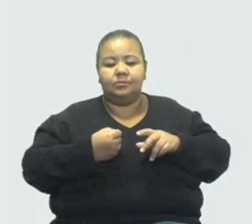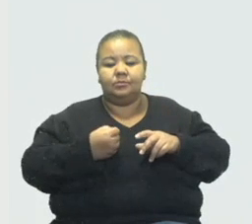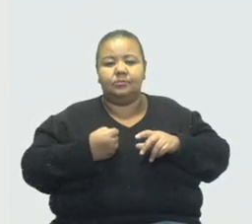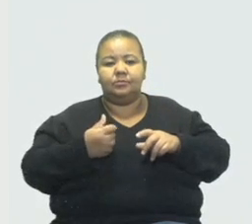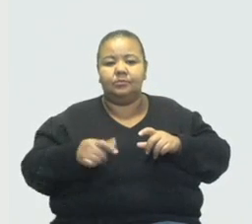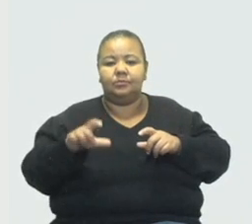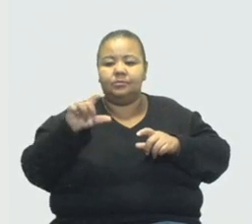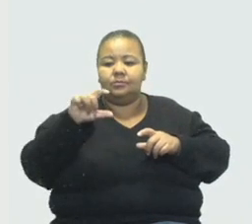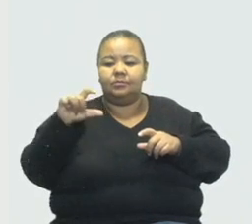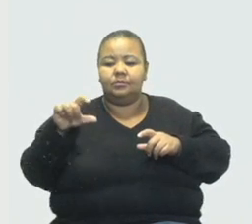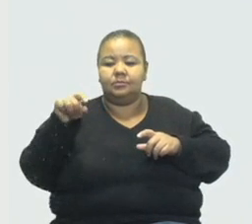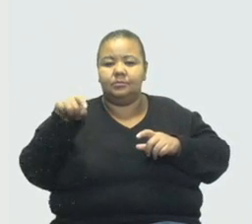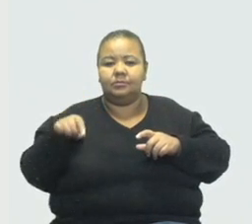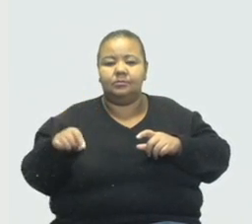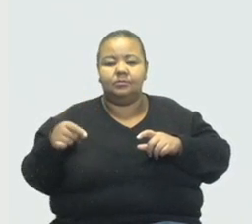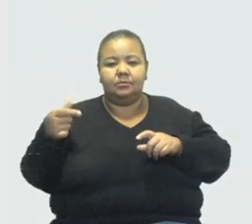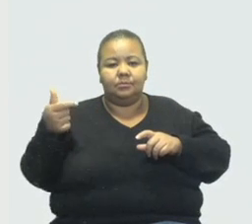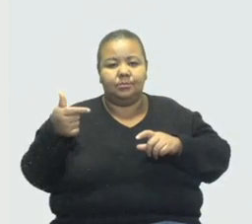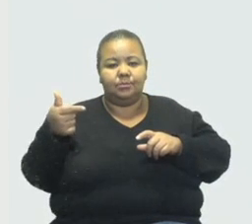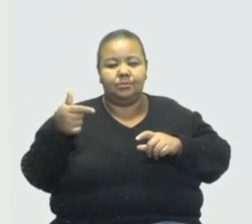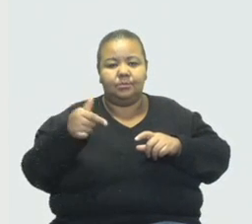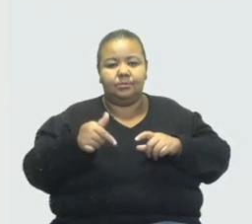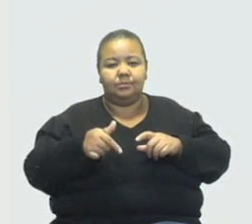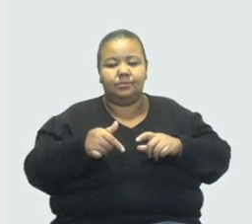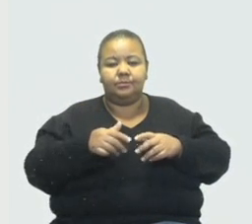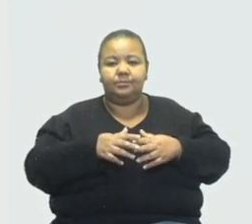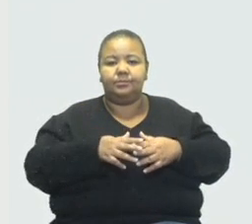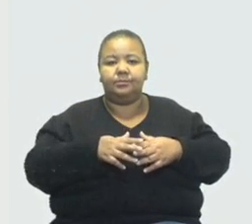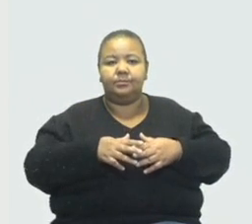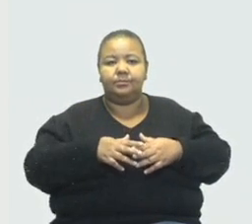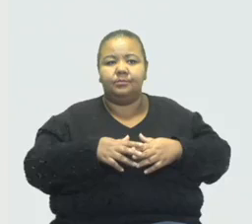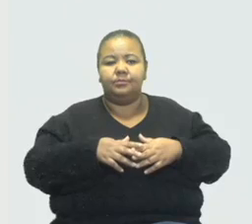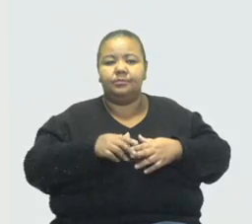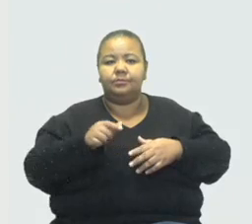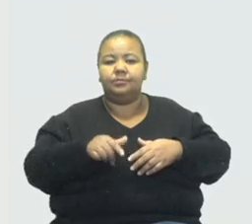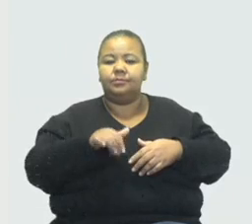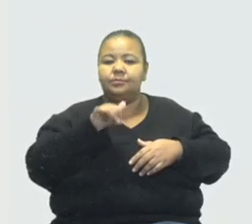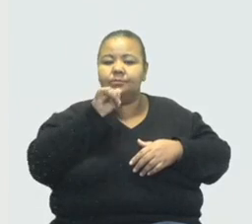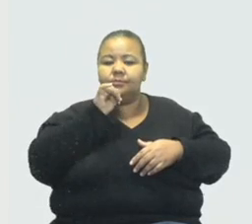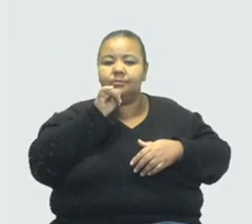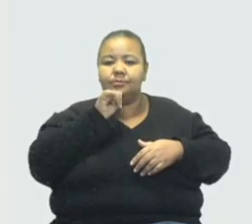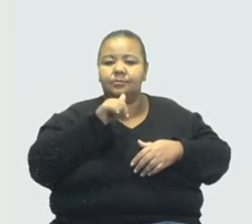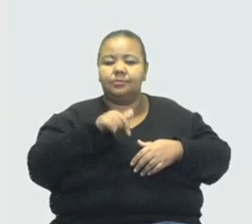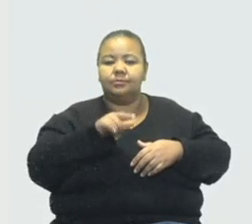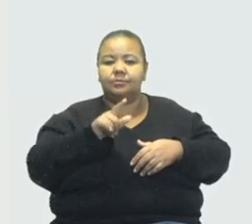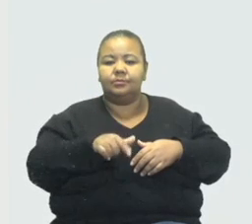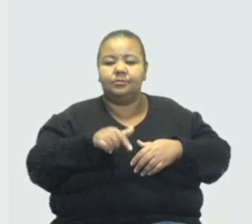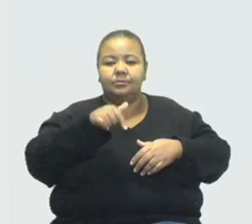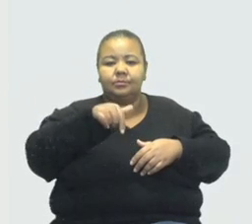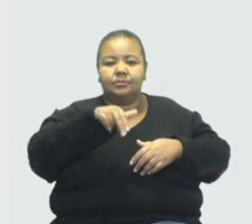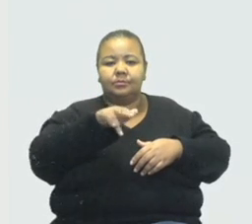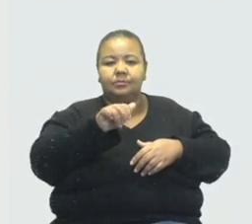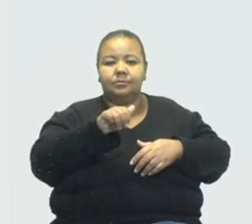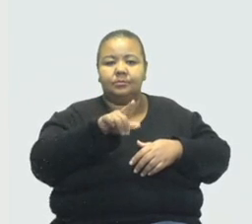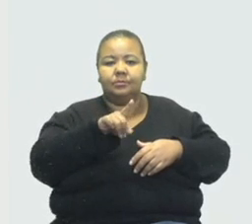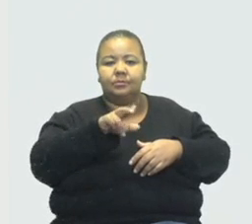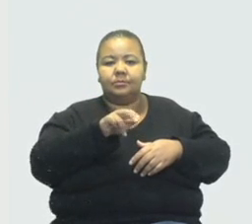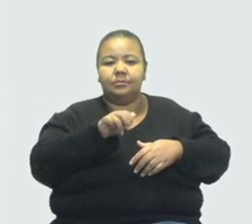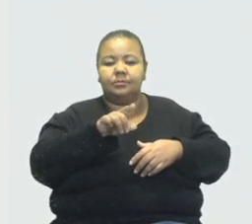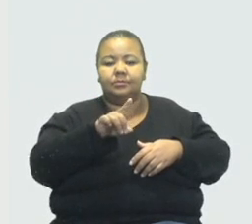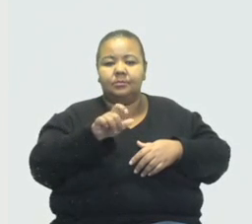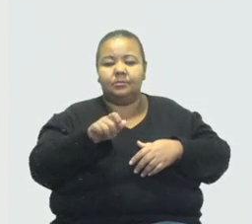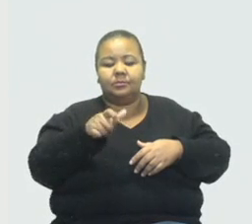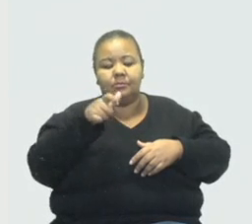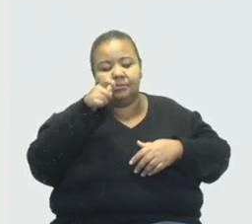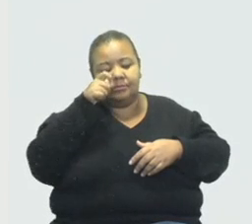de linhas da segunda matriz. Tá? Nesse caso aqui, como a matriz são matrizes quadradas de ordem 2, a gente bate o